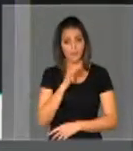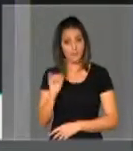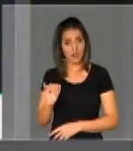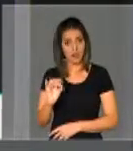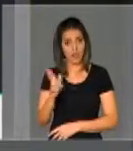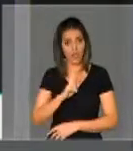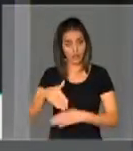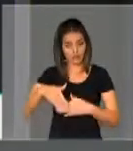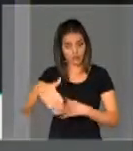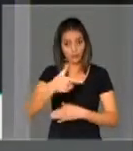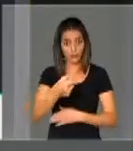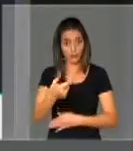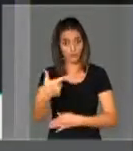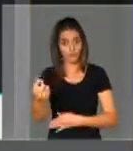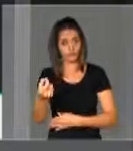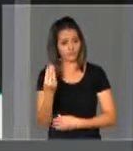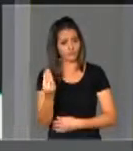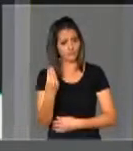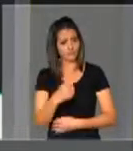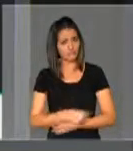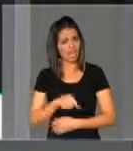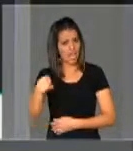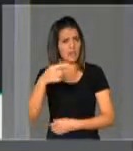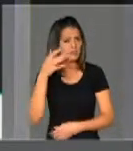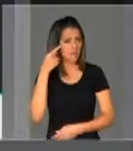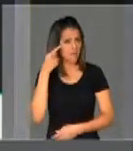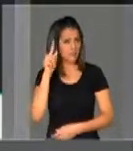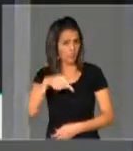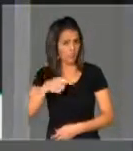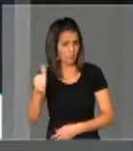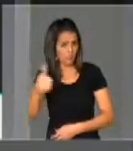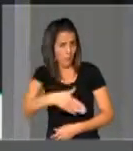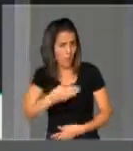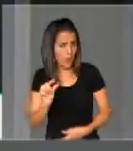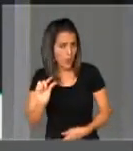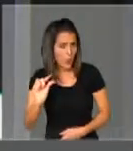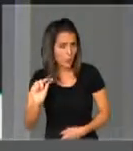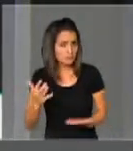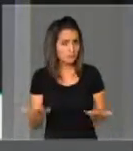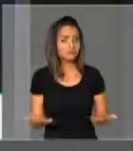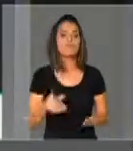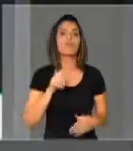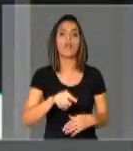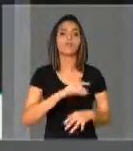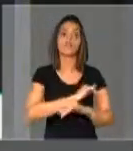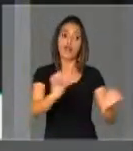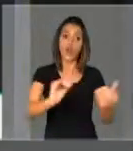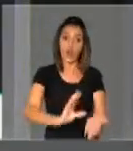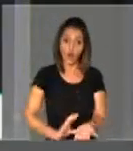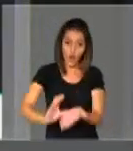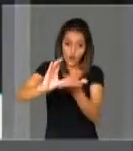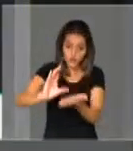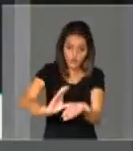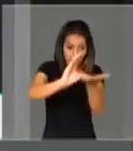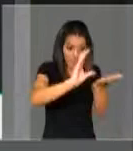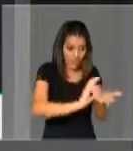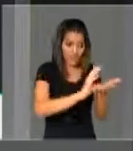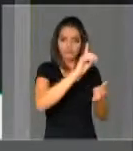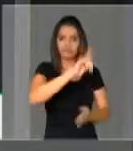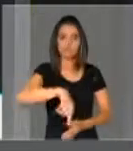reais. Achando pouco, anuncia o fim dos conselhos